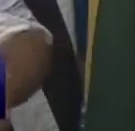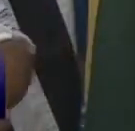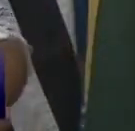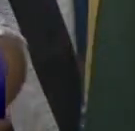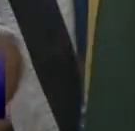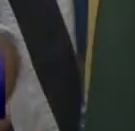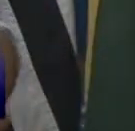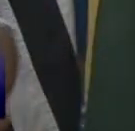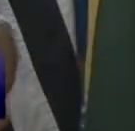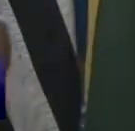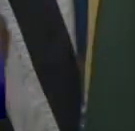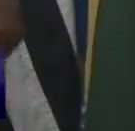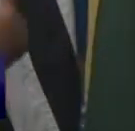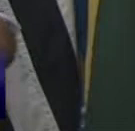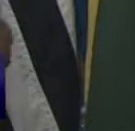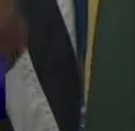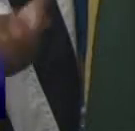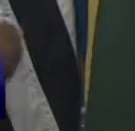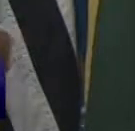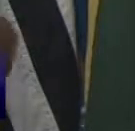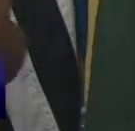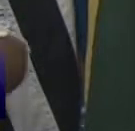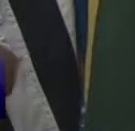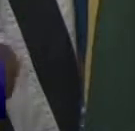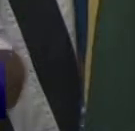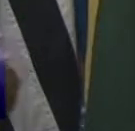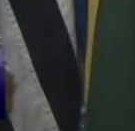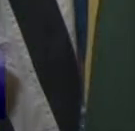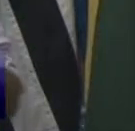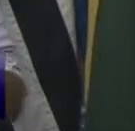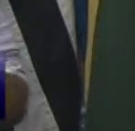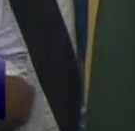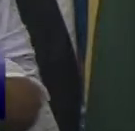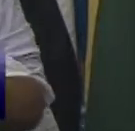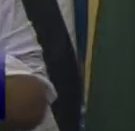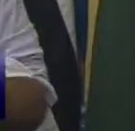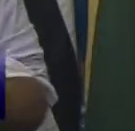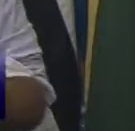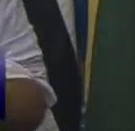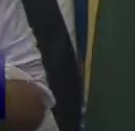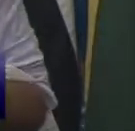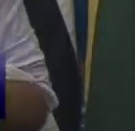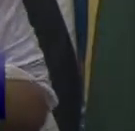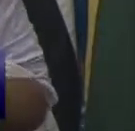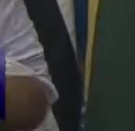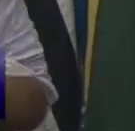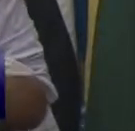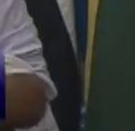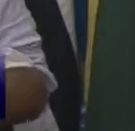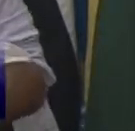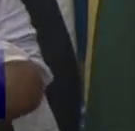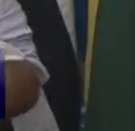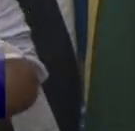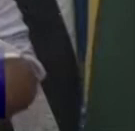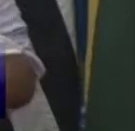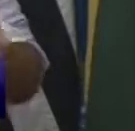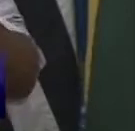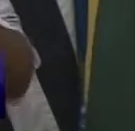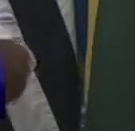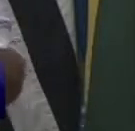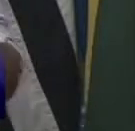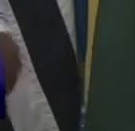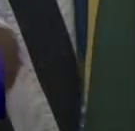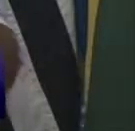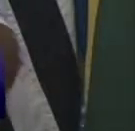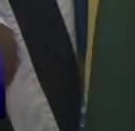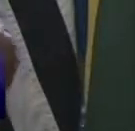adultos e etc. E esta ampliação dos praticantes desse esporte se deve a diversos fatores. Um deles